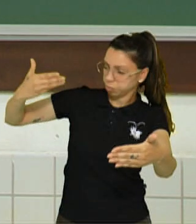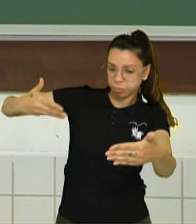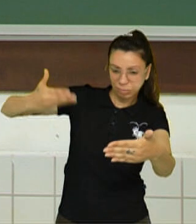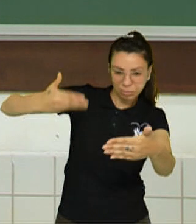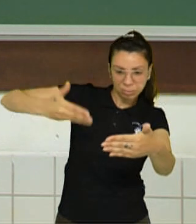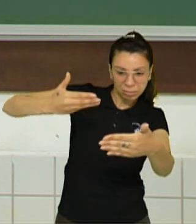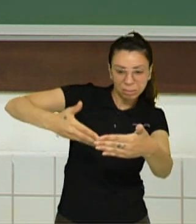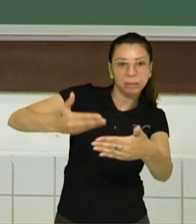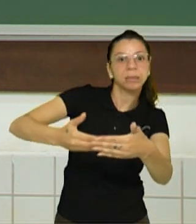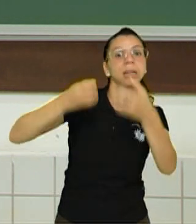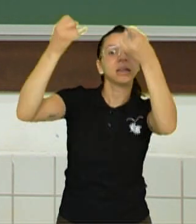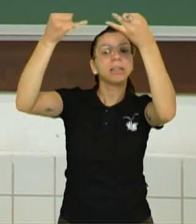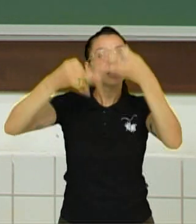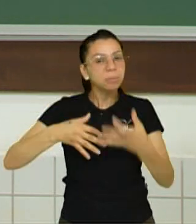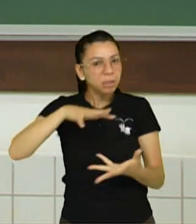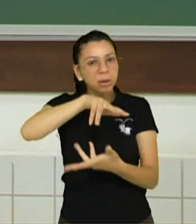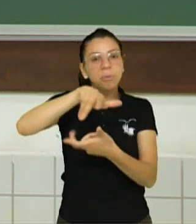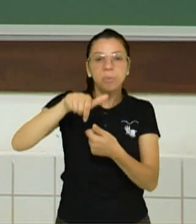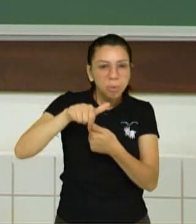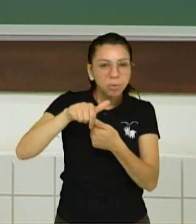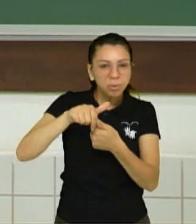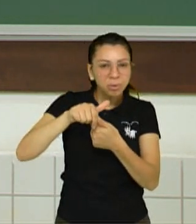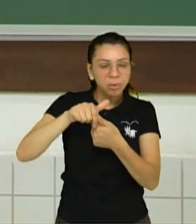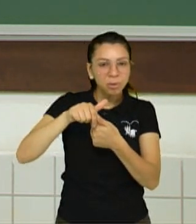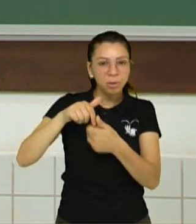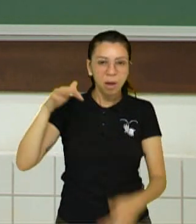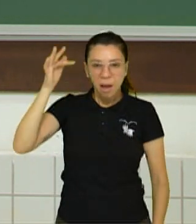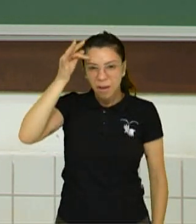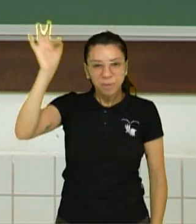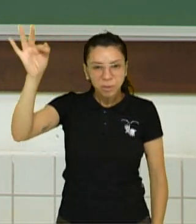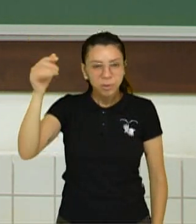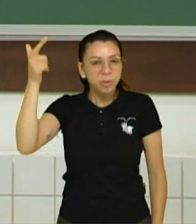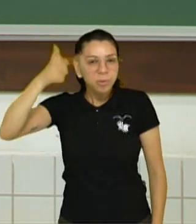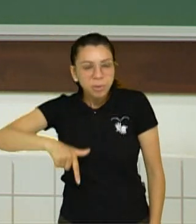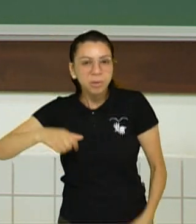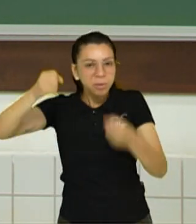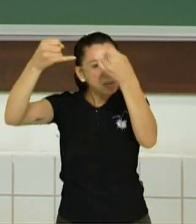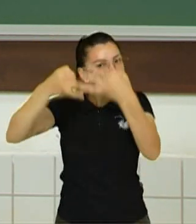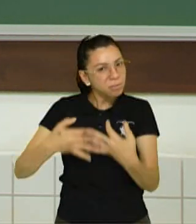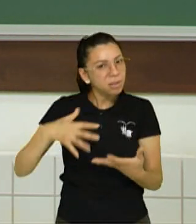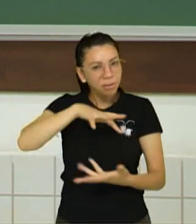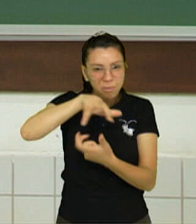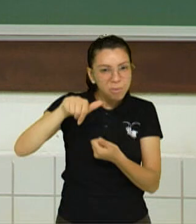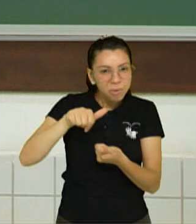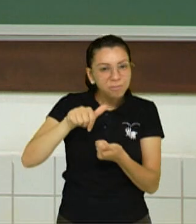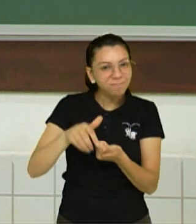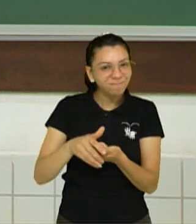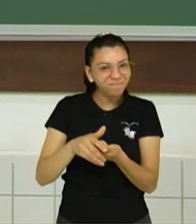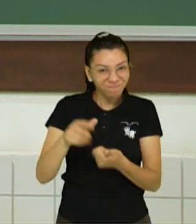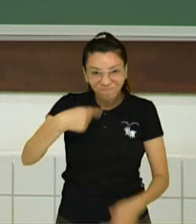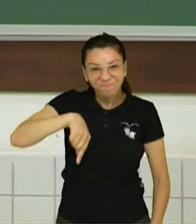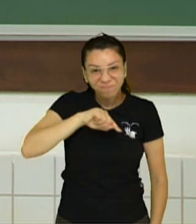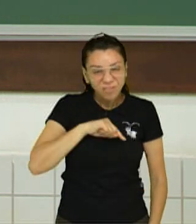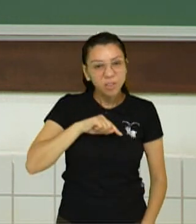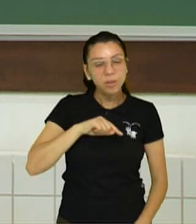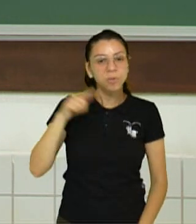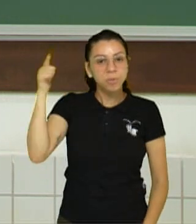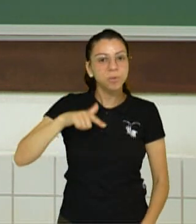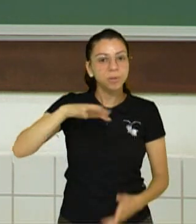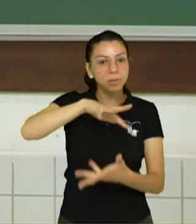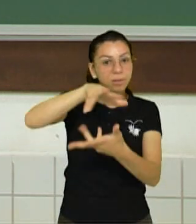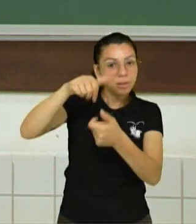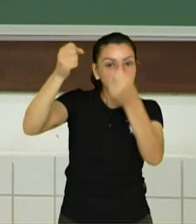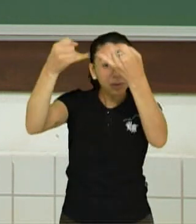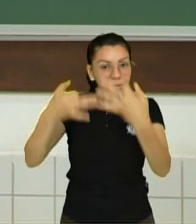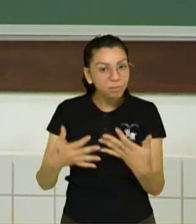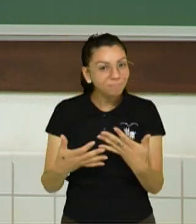conseguiu? Né? Isso é uma questão para você responder. Será que a gente conseguiu? Né? Tem certas coisas